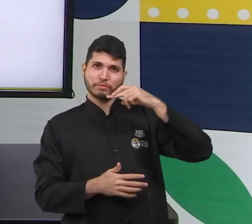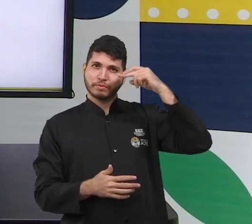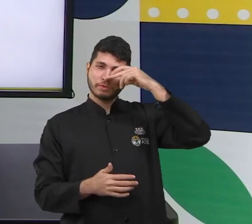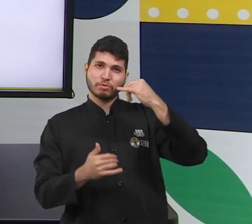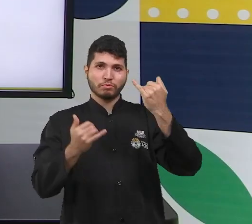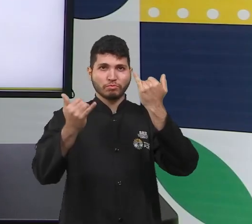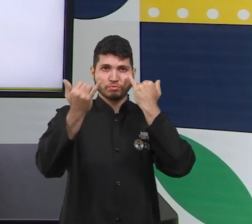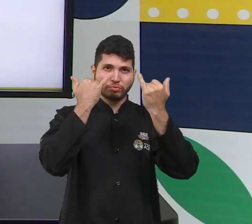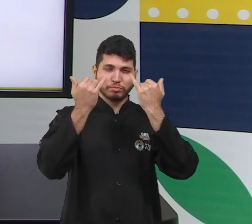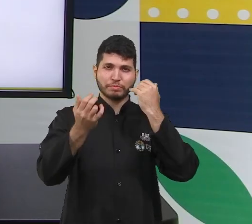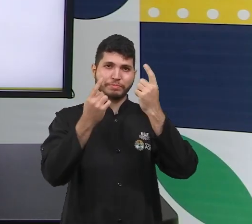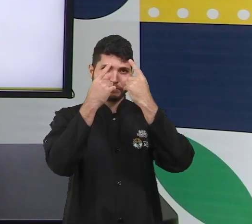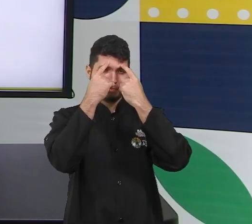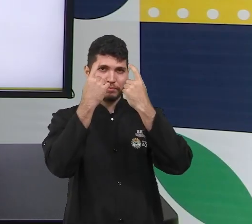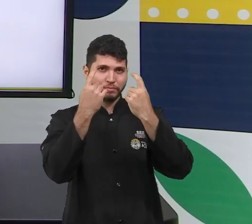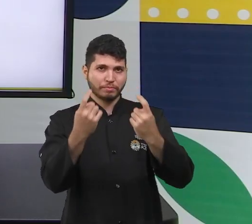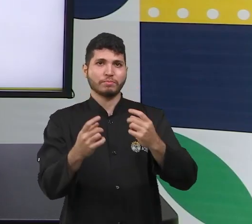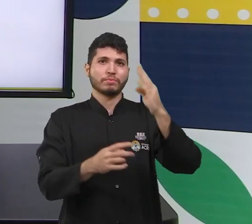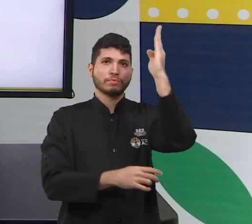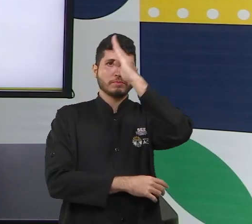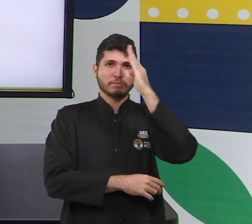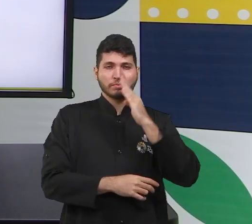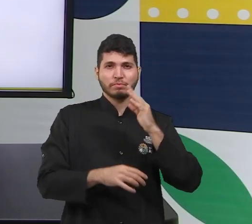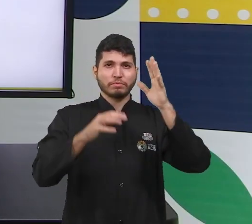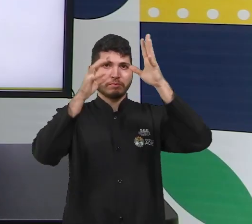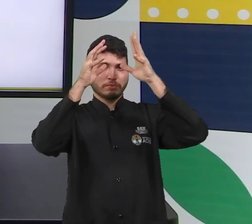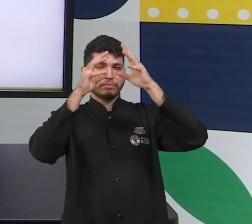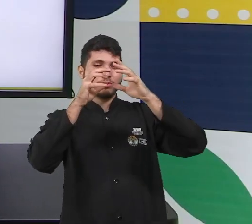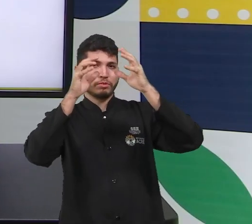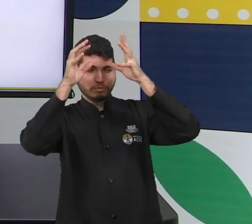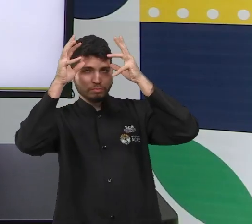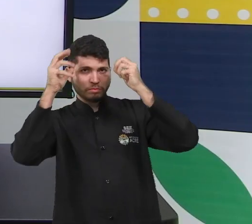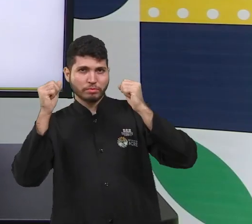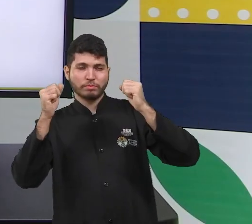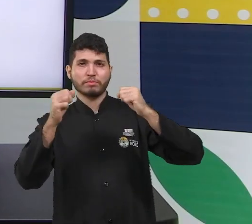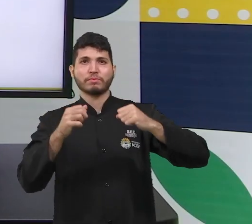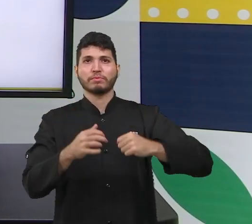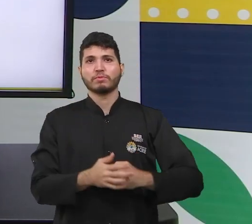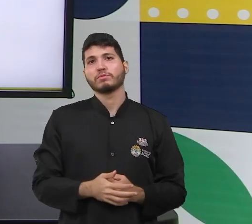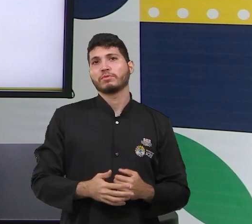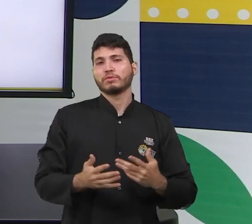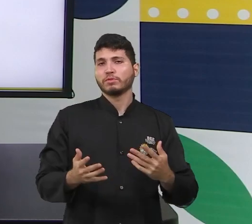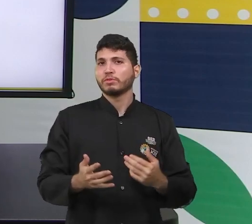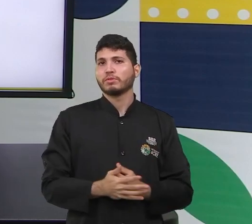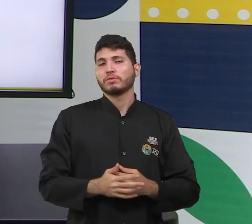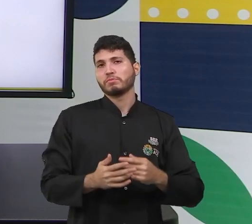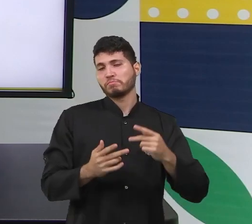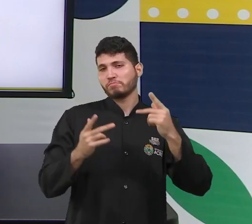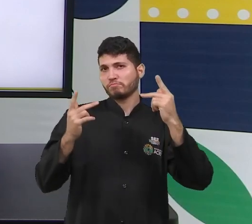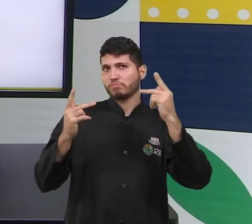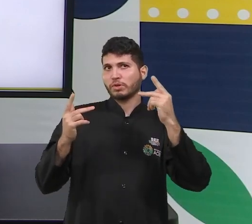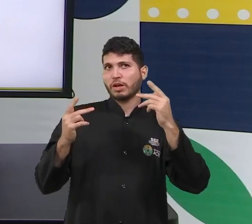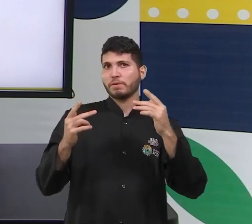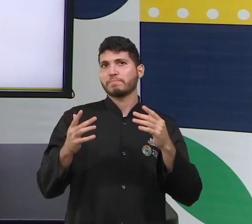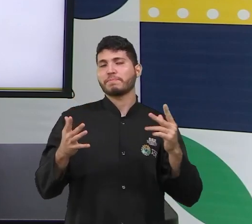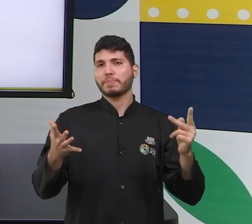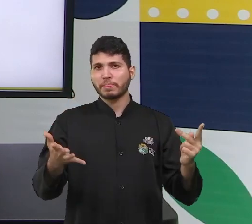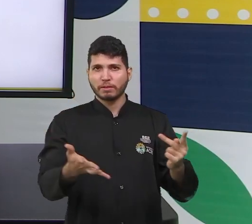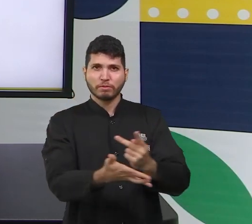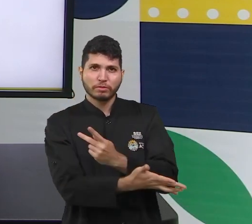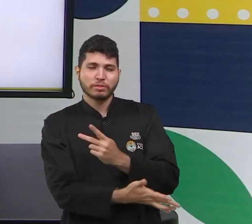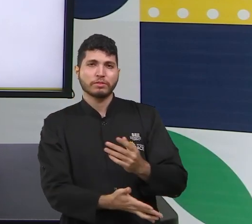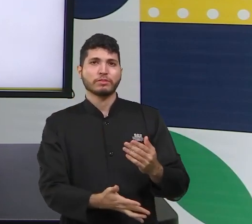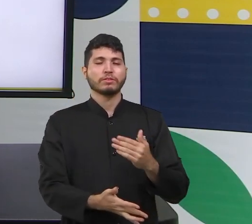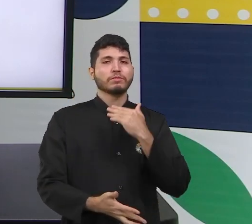que eu vou mostrar aqui para vocês, tanto no Brasil e no Acre, é cometido geralmente pelos parceiros, pelos namorados, pelos maridos,